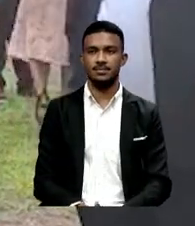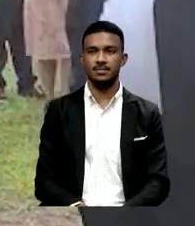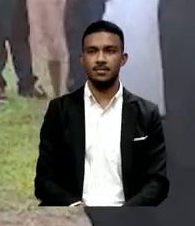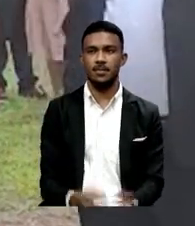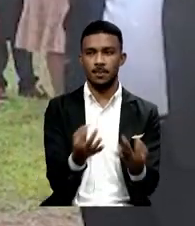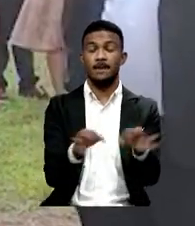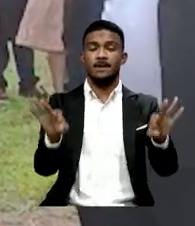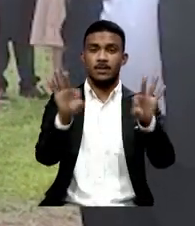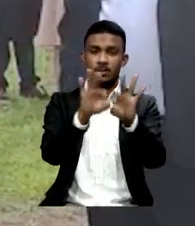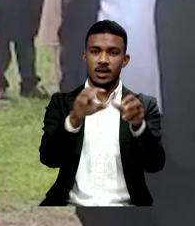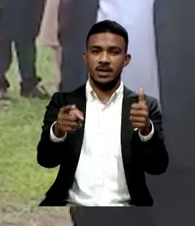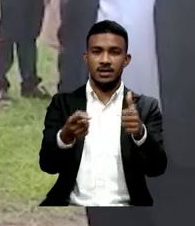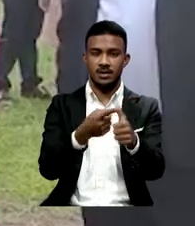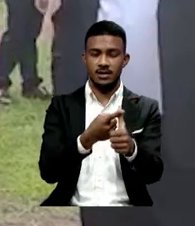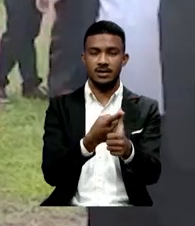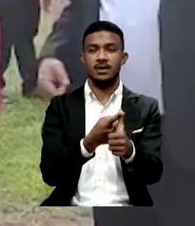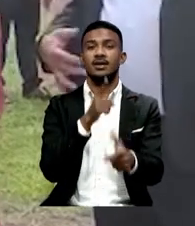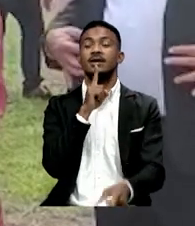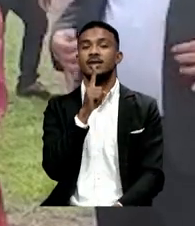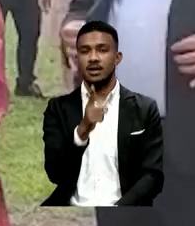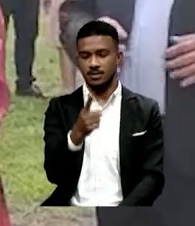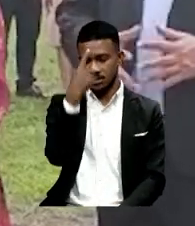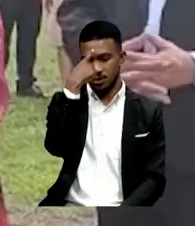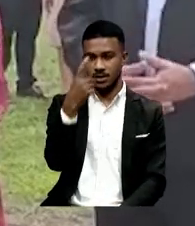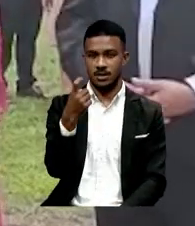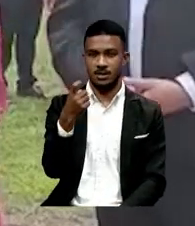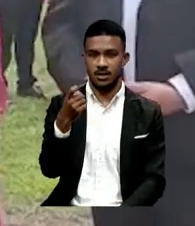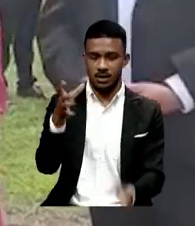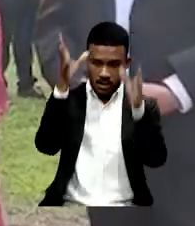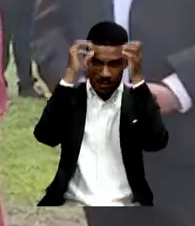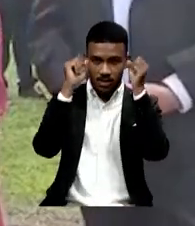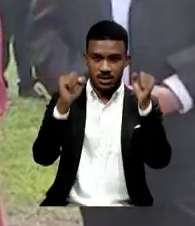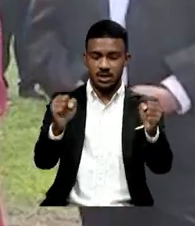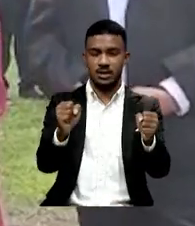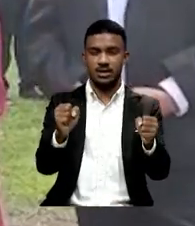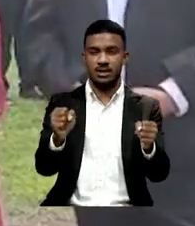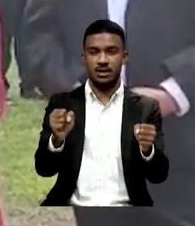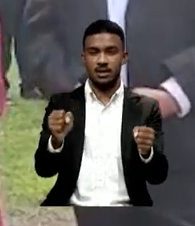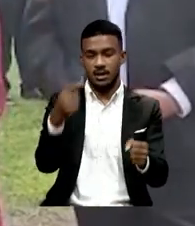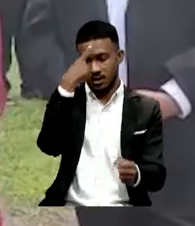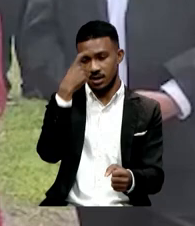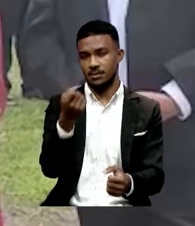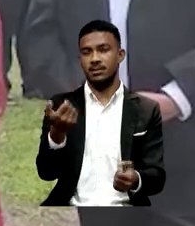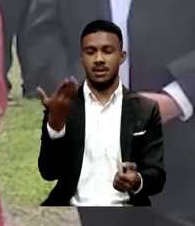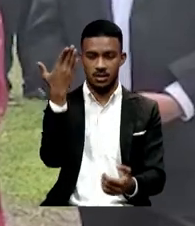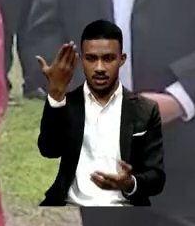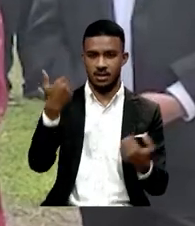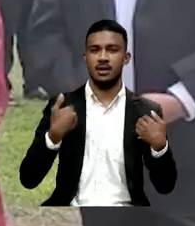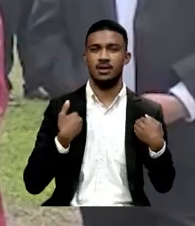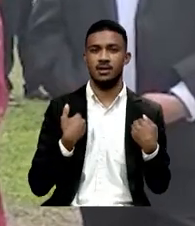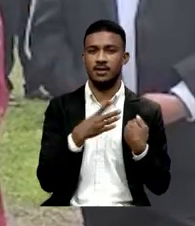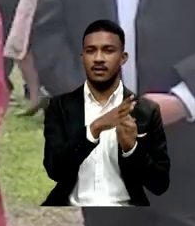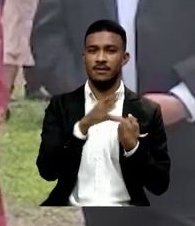Importante te deves. Tamane maka. Presidente tamba. Minha mãozinha, minha